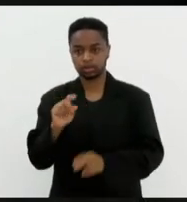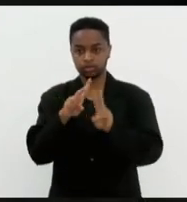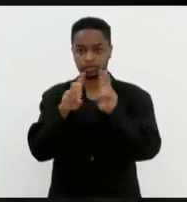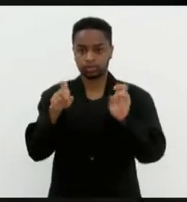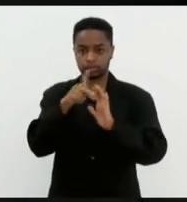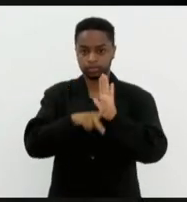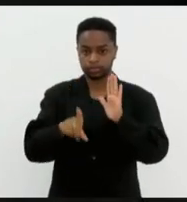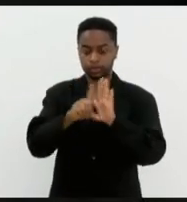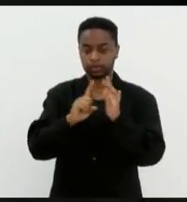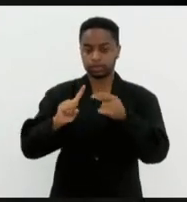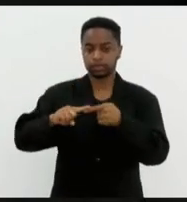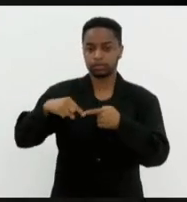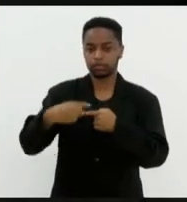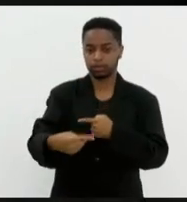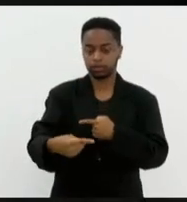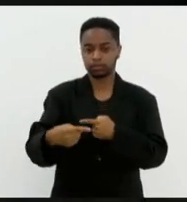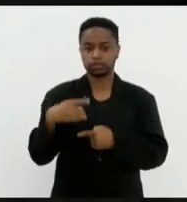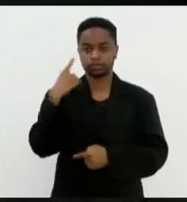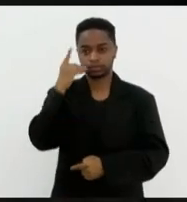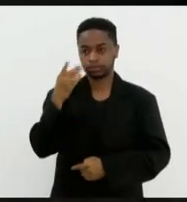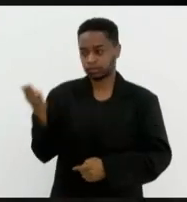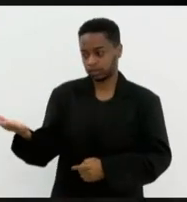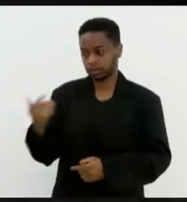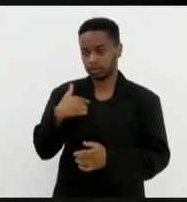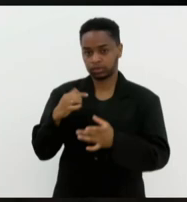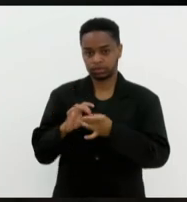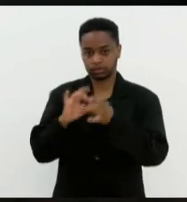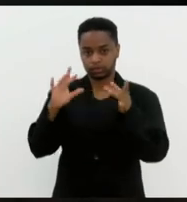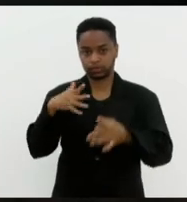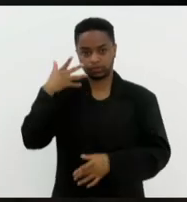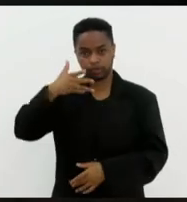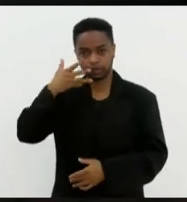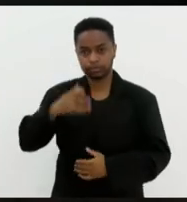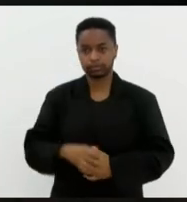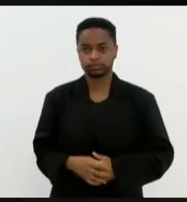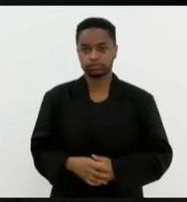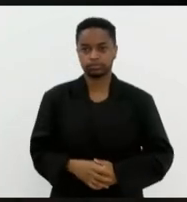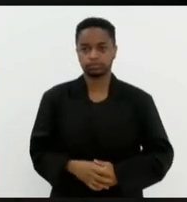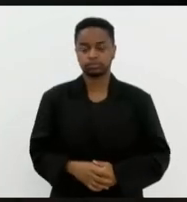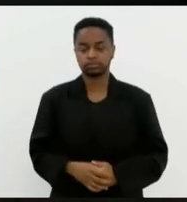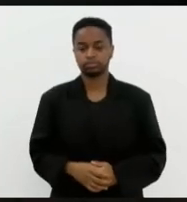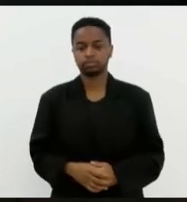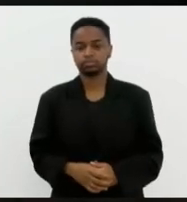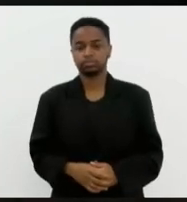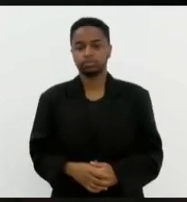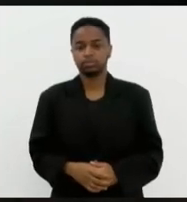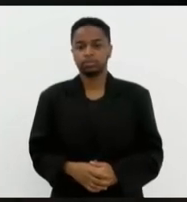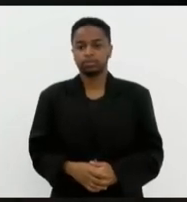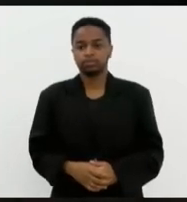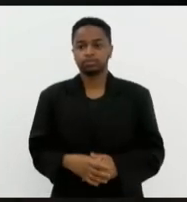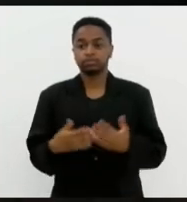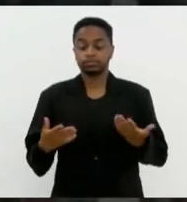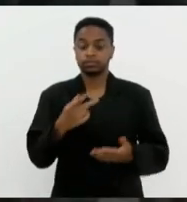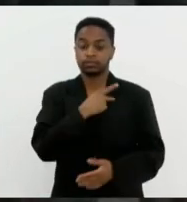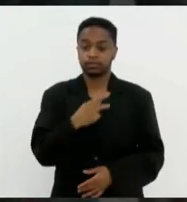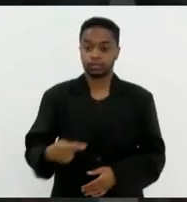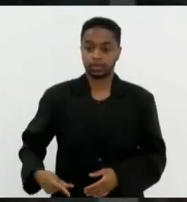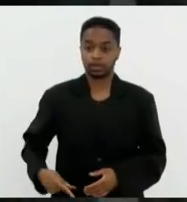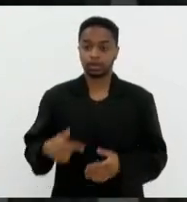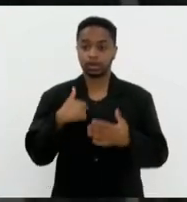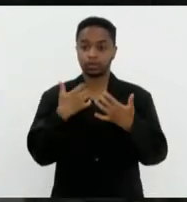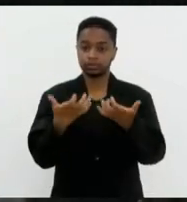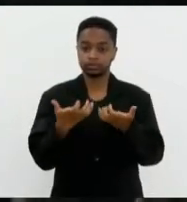projeto, logo em seguida, deputado, eu declaração de voto. Declaração de voto, deputada Renata. Senhora presidenta, quero aqui